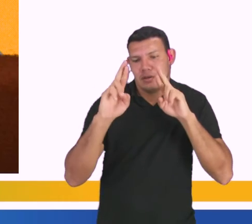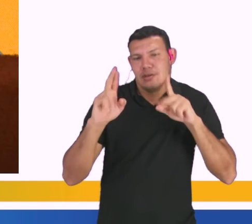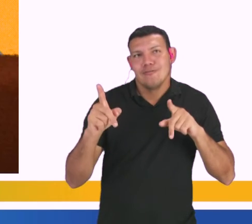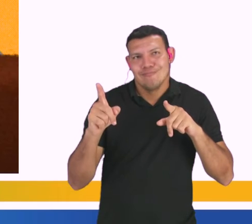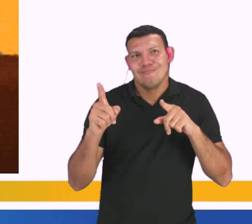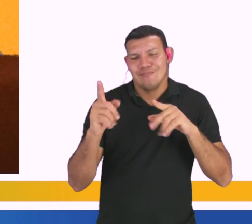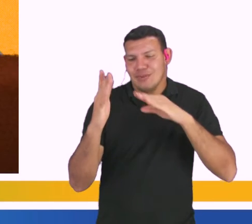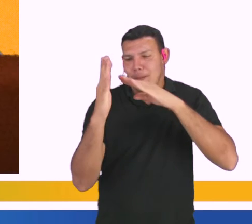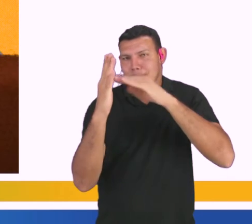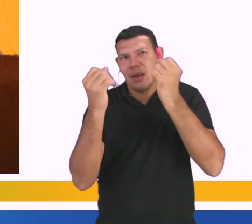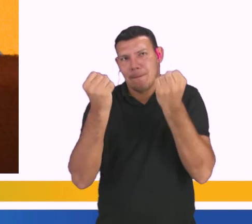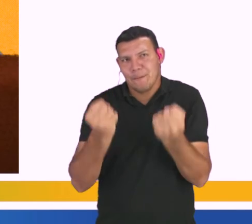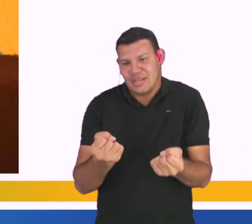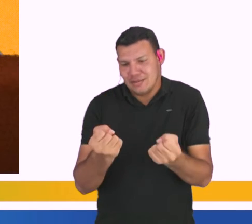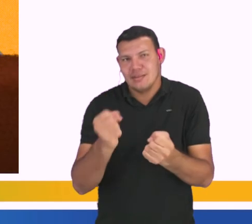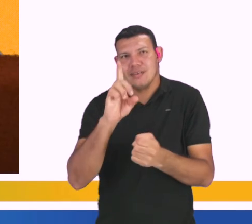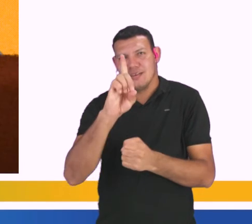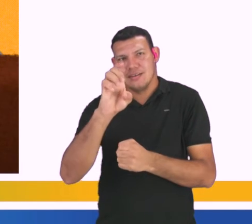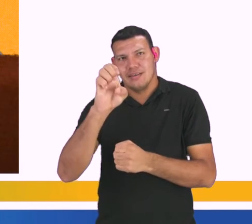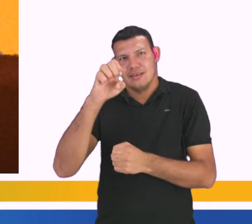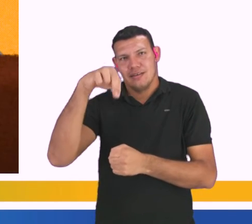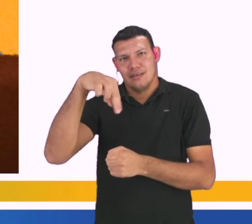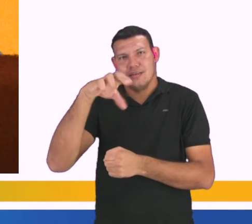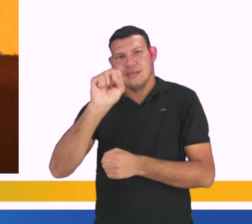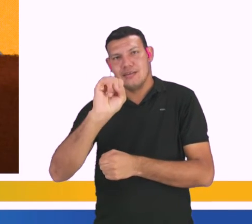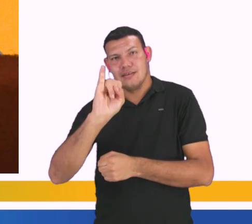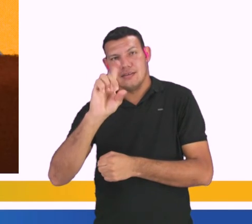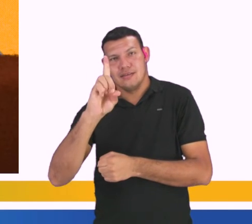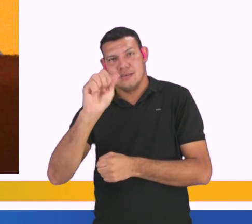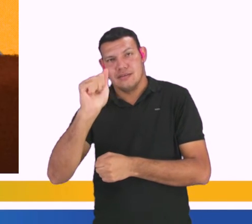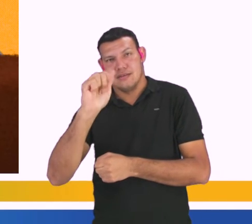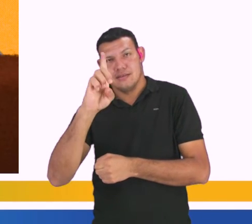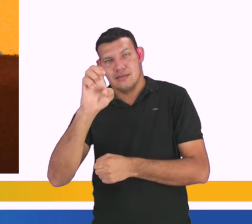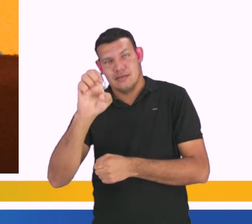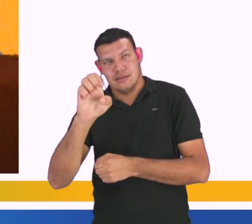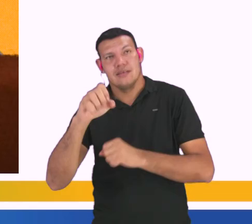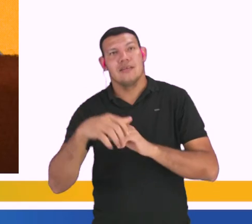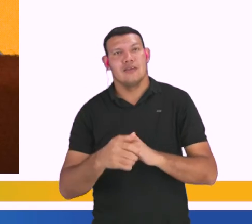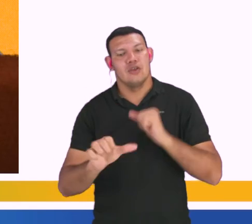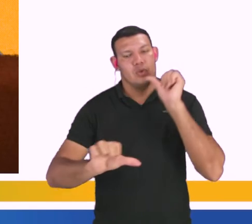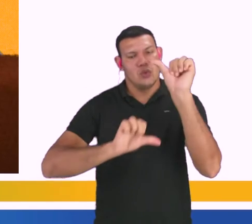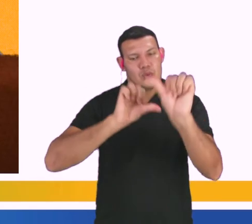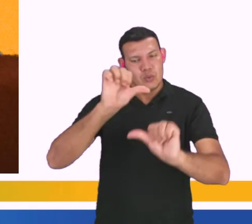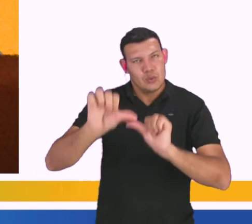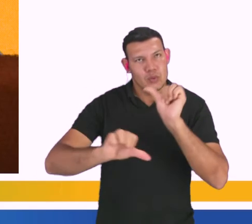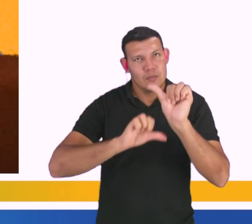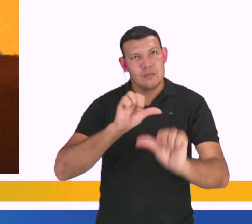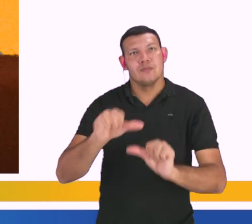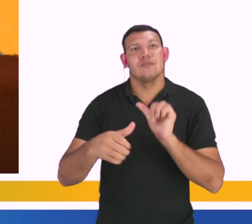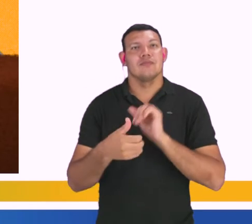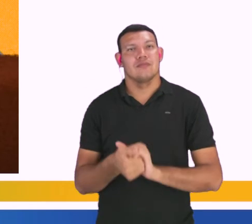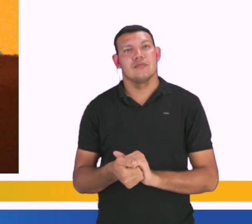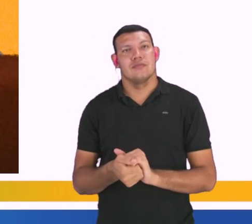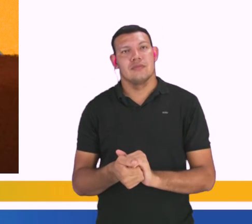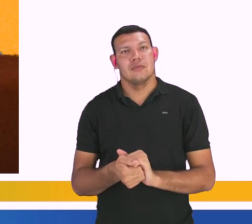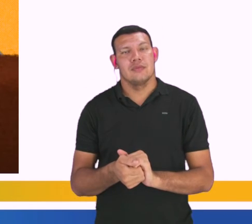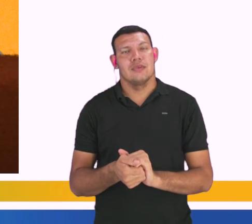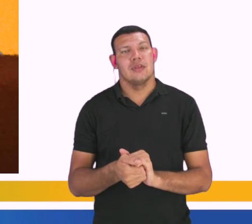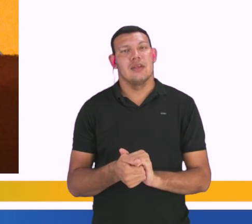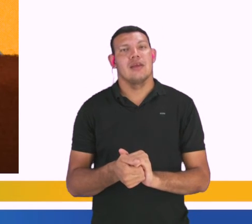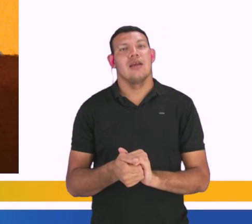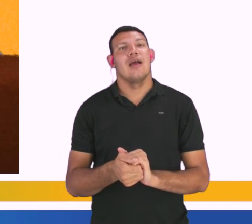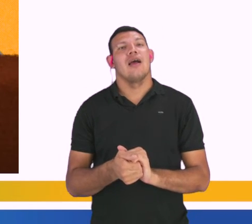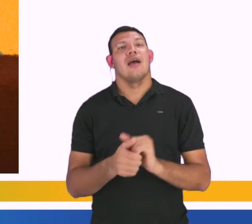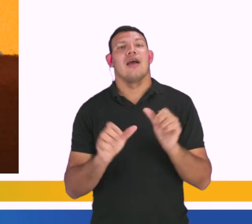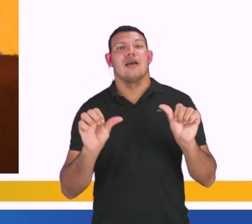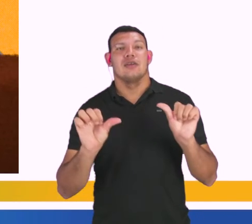diferença de densidade. E essa diferença de densidade se dá por conta do gelo, quando muda o seu estado, aí quando ele se funde,